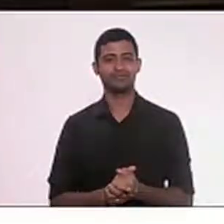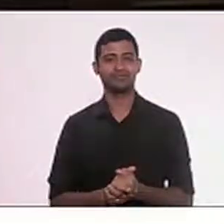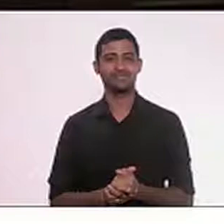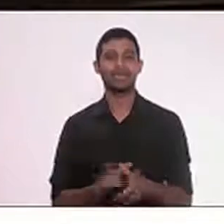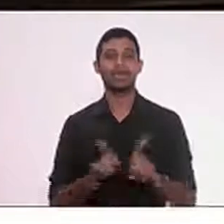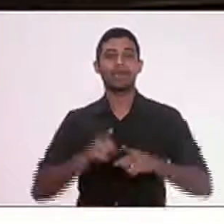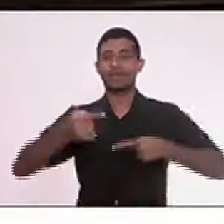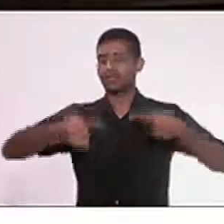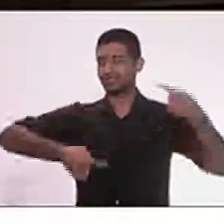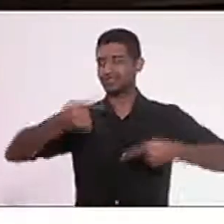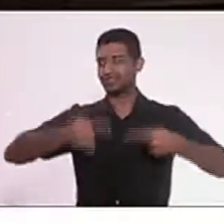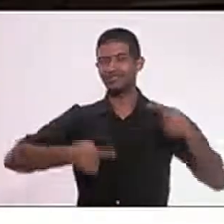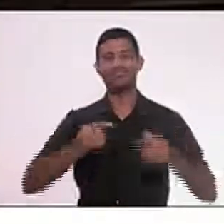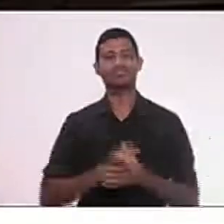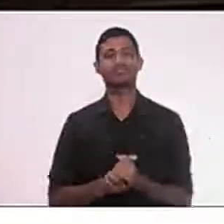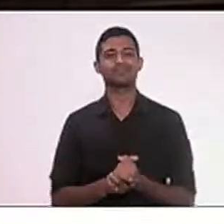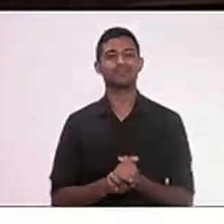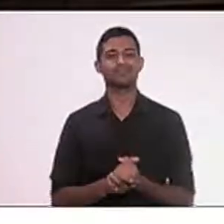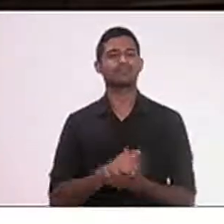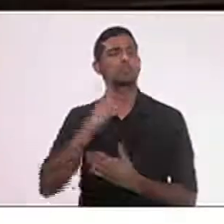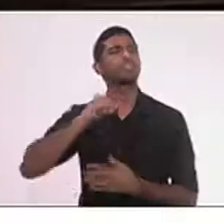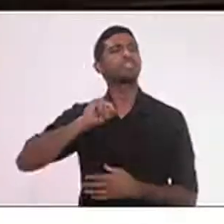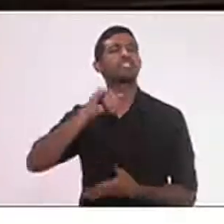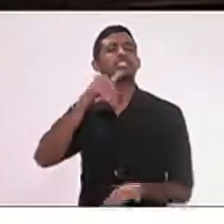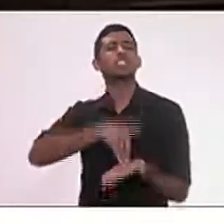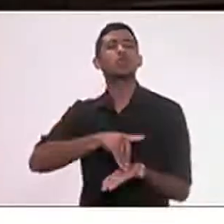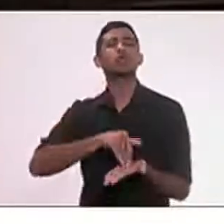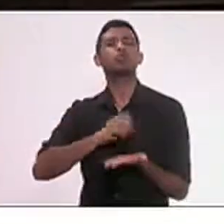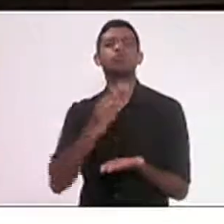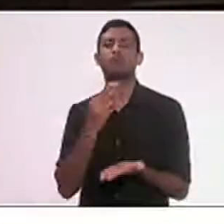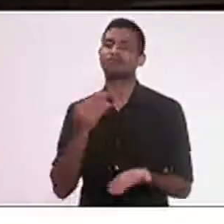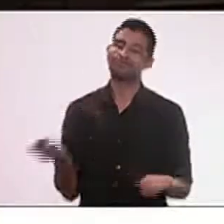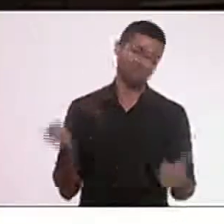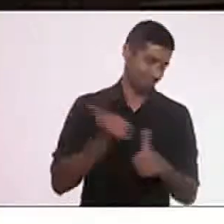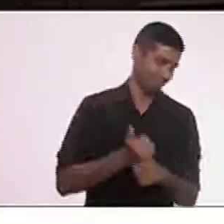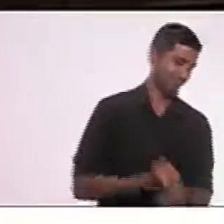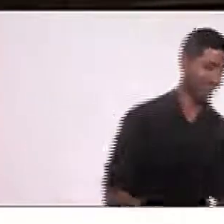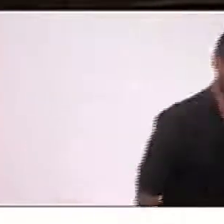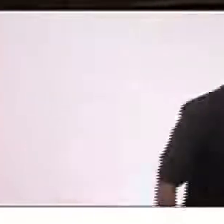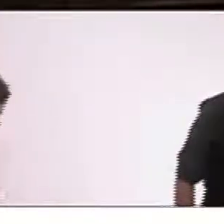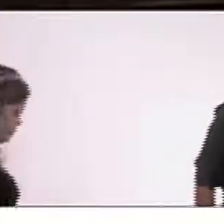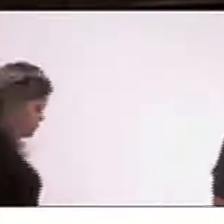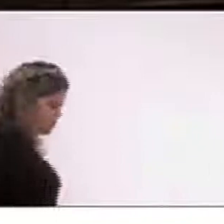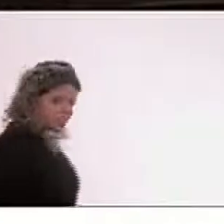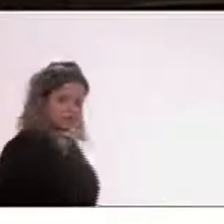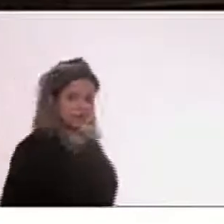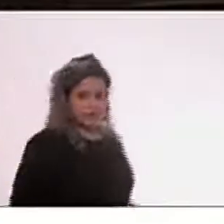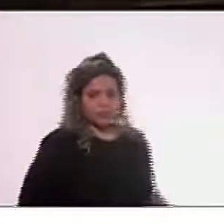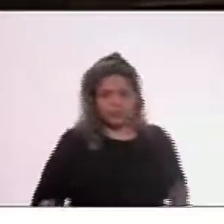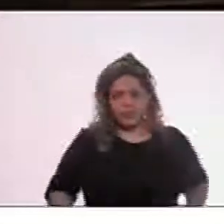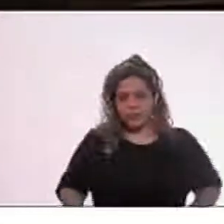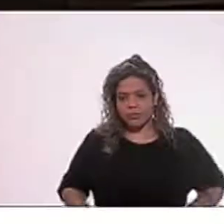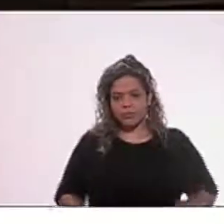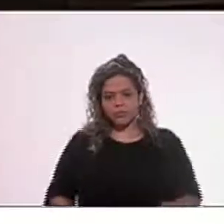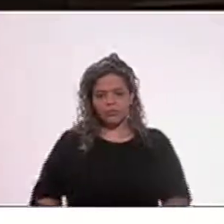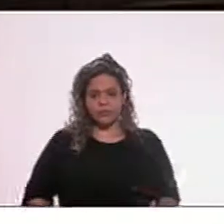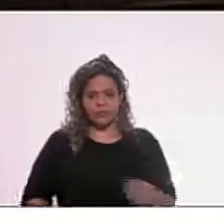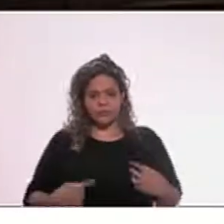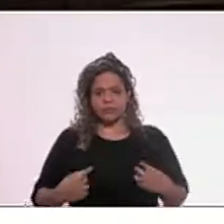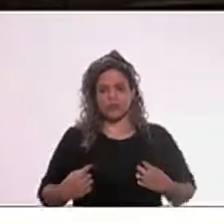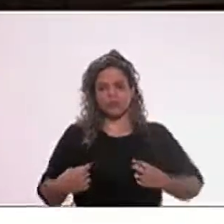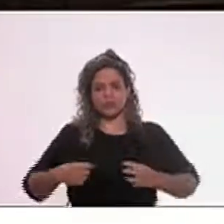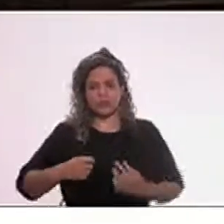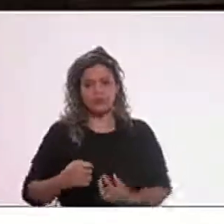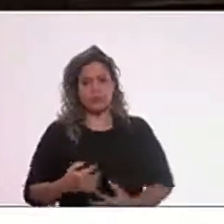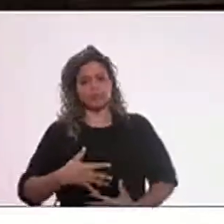no debate do segundo turno, não sei se foi no último ou no penúltimo debate, o governador Witzel fazendo uma menção crítica, e era uma